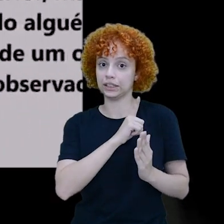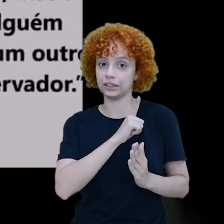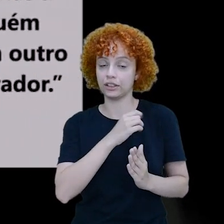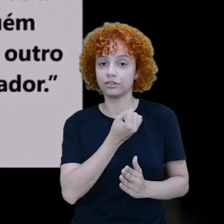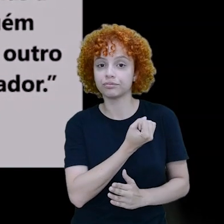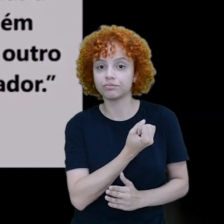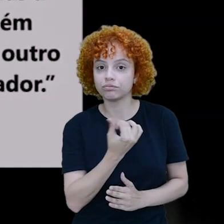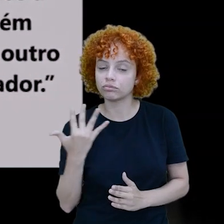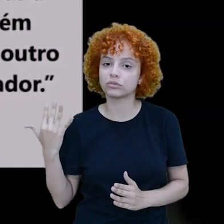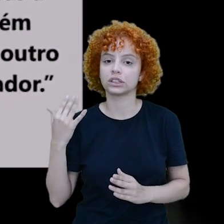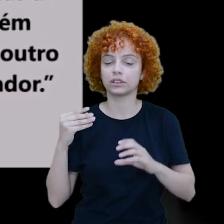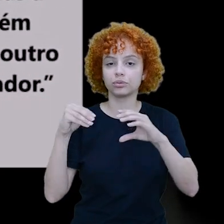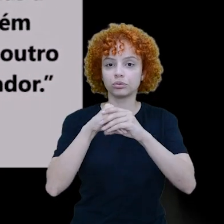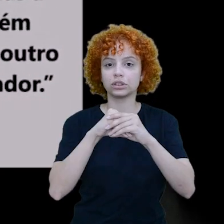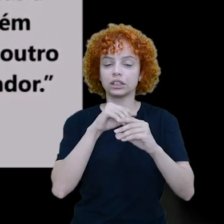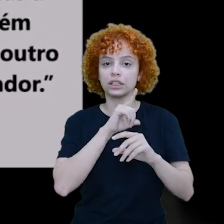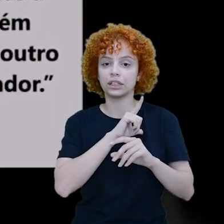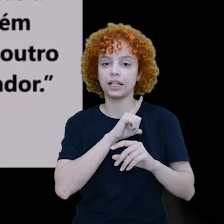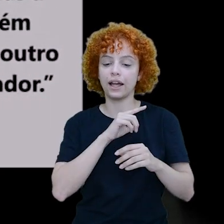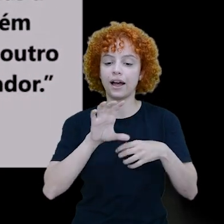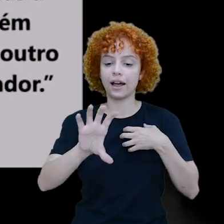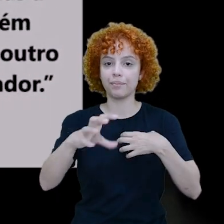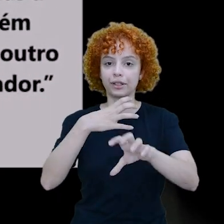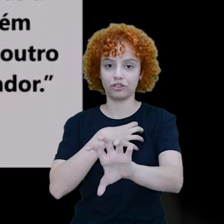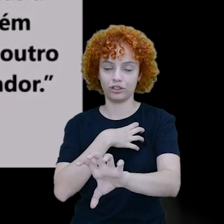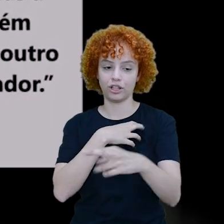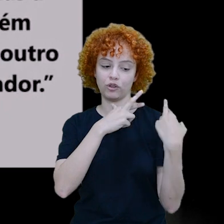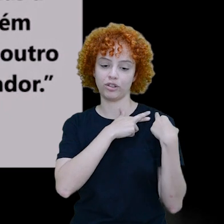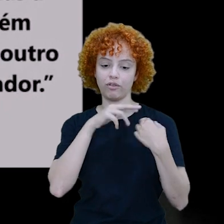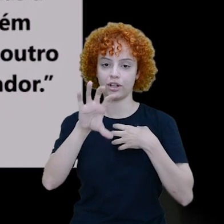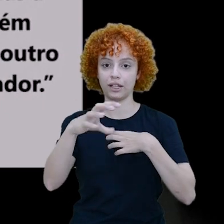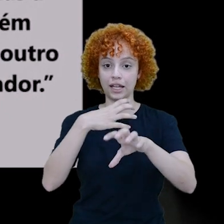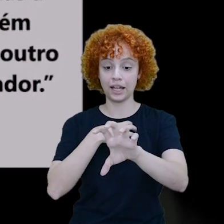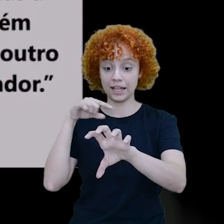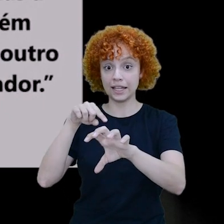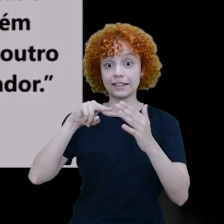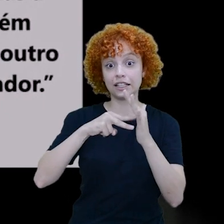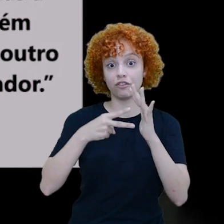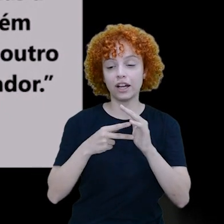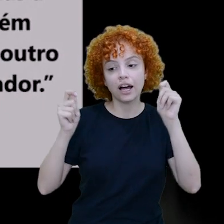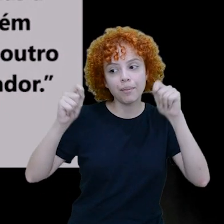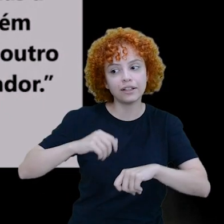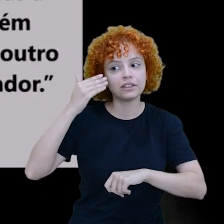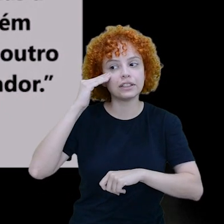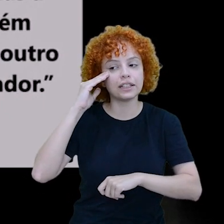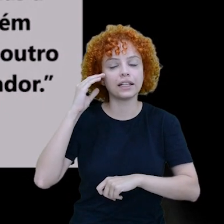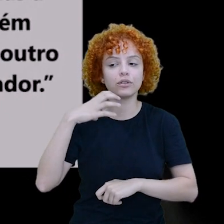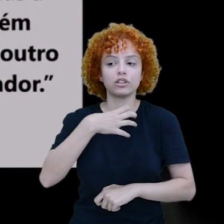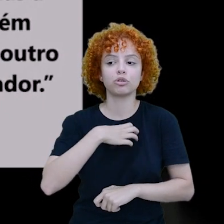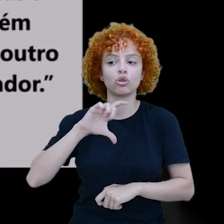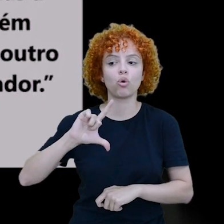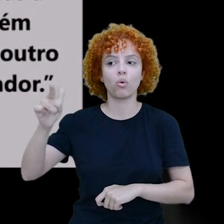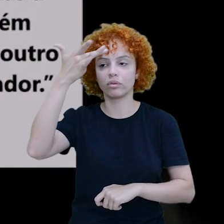existem indicações de que a ínsula esteja implicada na empatia. A empatia é a capacidade de entender as emoções de